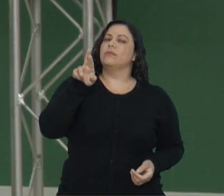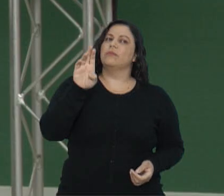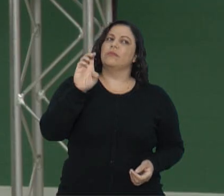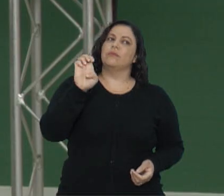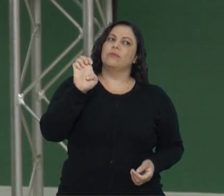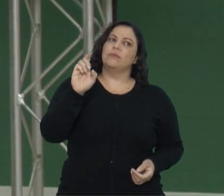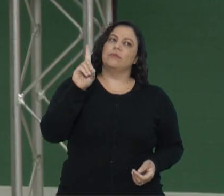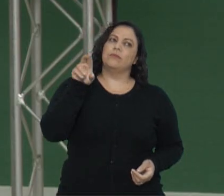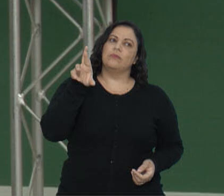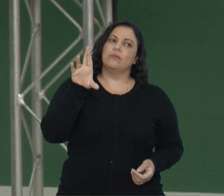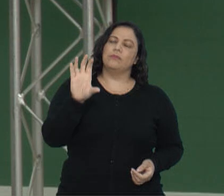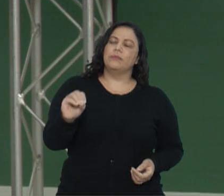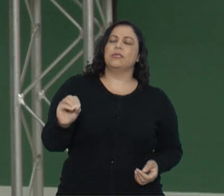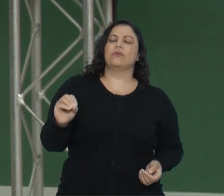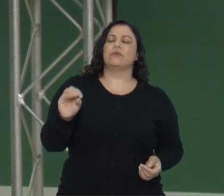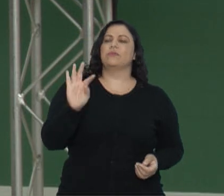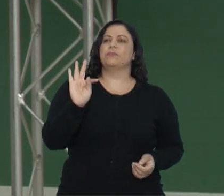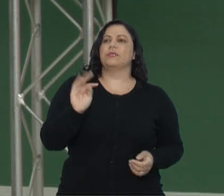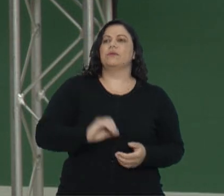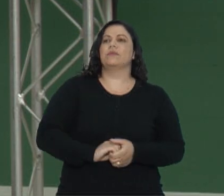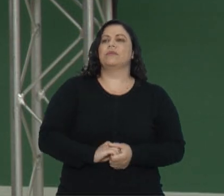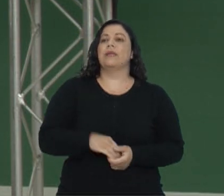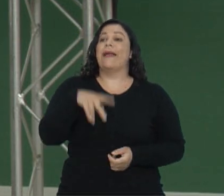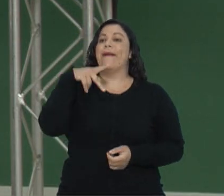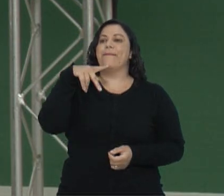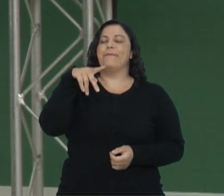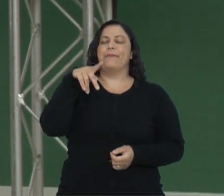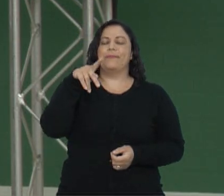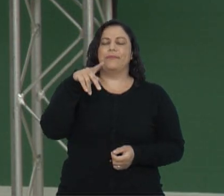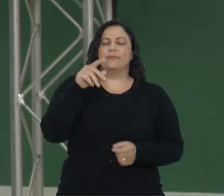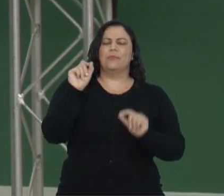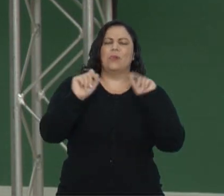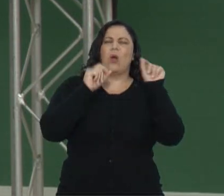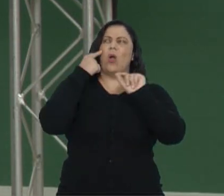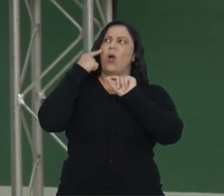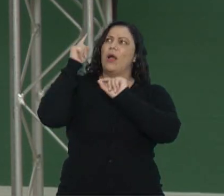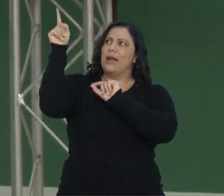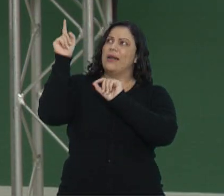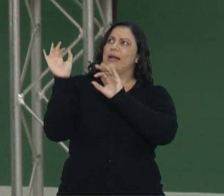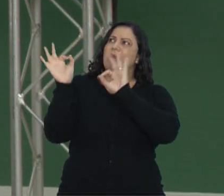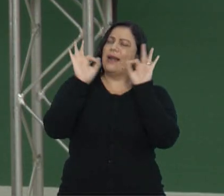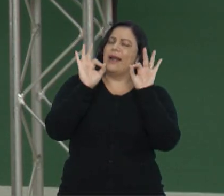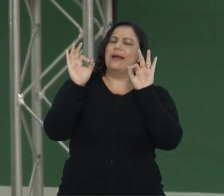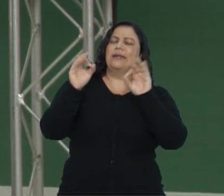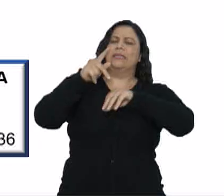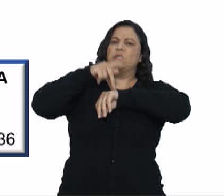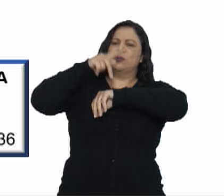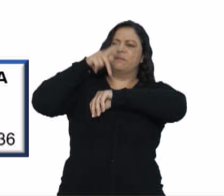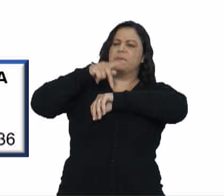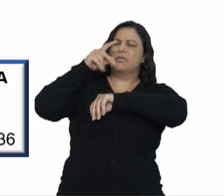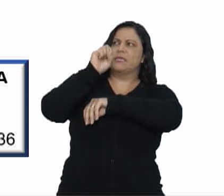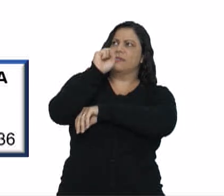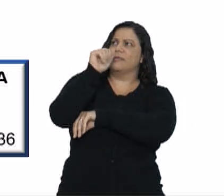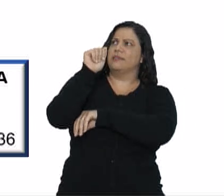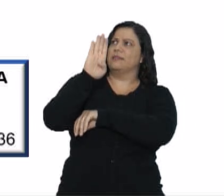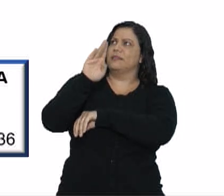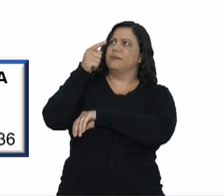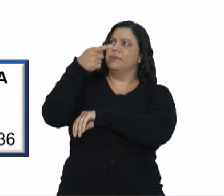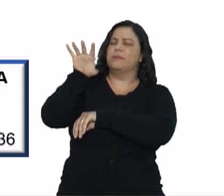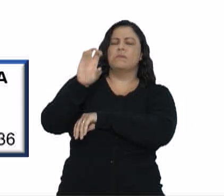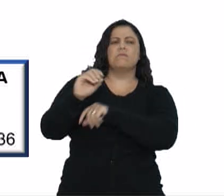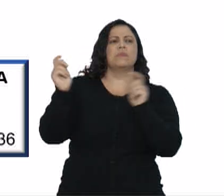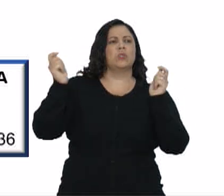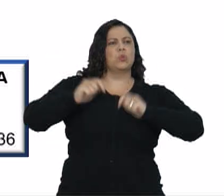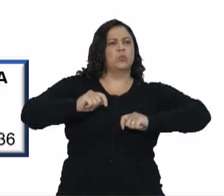ela já tem uma característica aqui, ó, das pedras sabão sendo colocadas na parte de baixo. E olha a